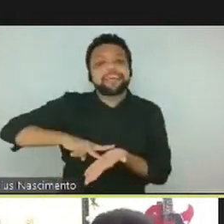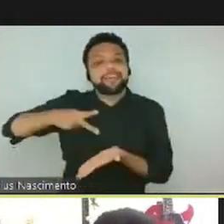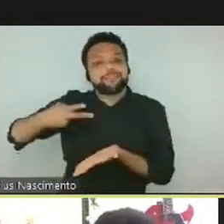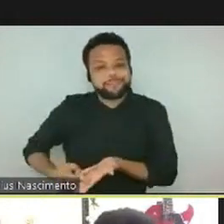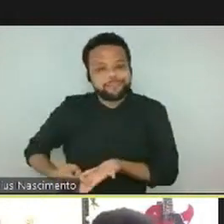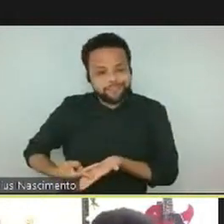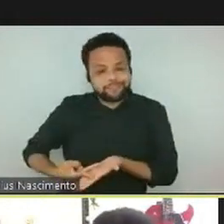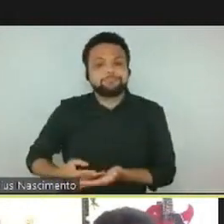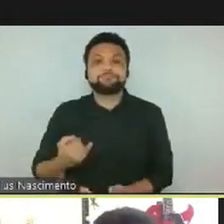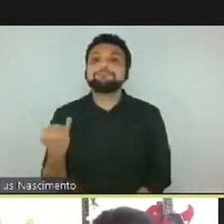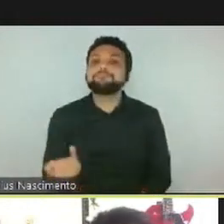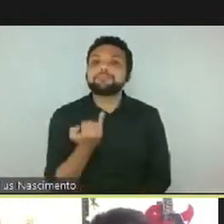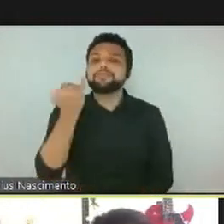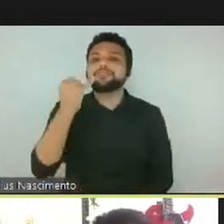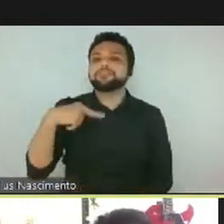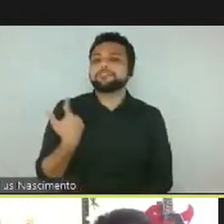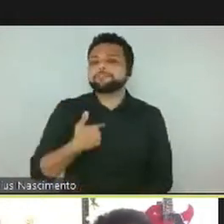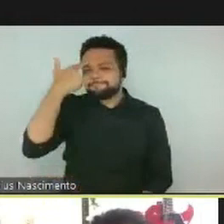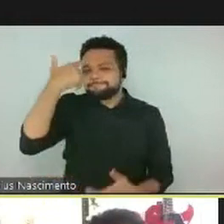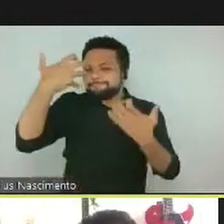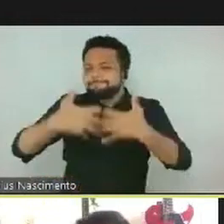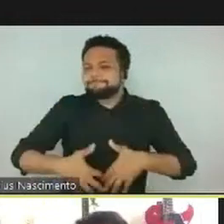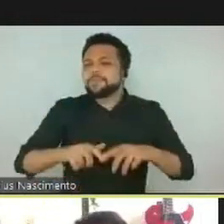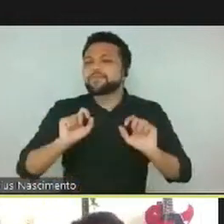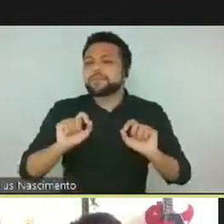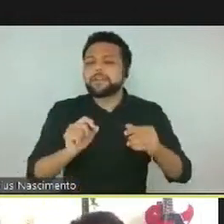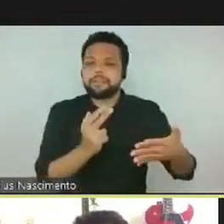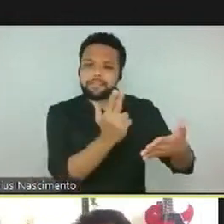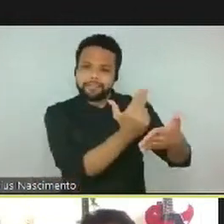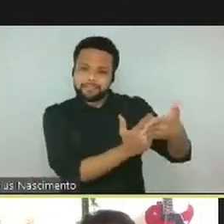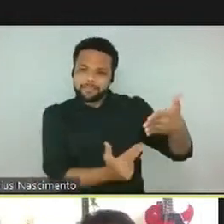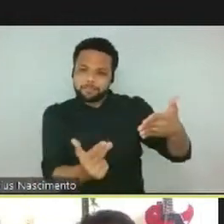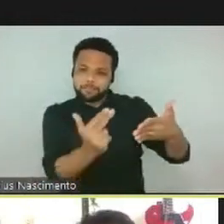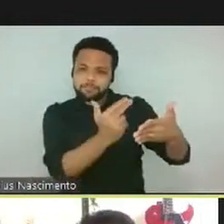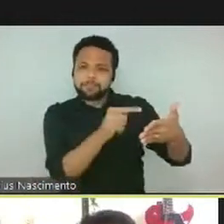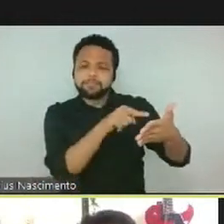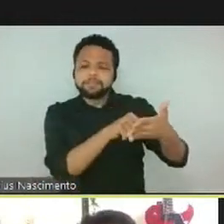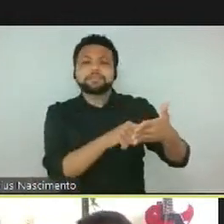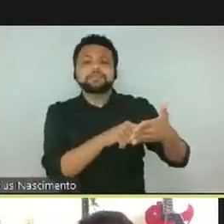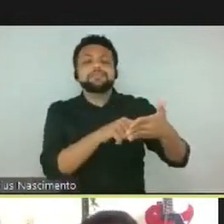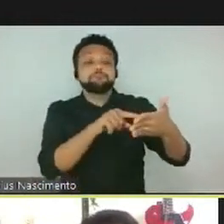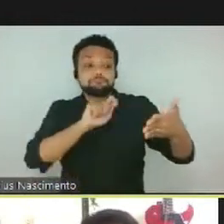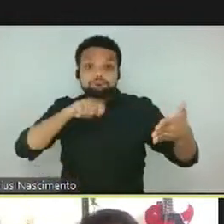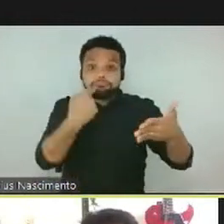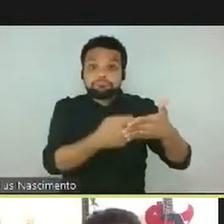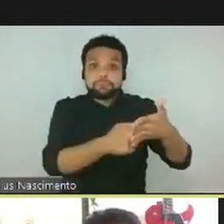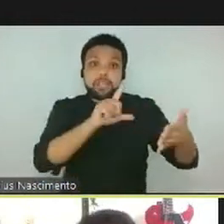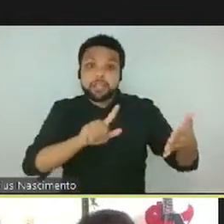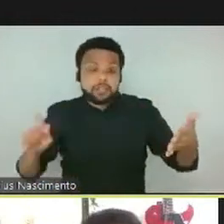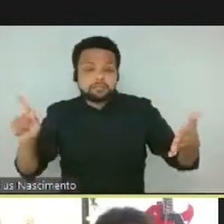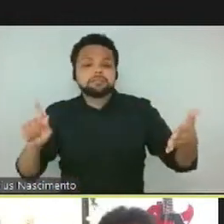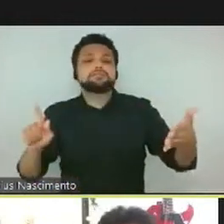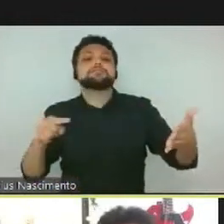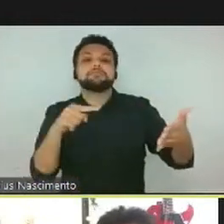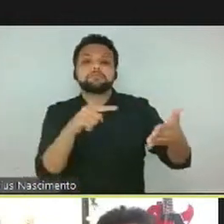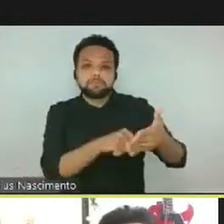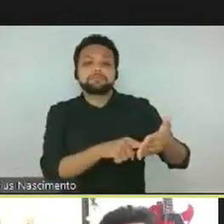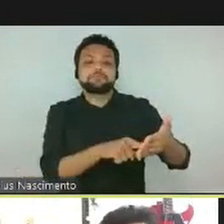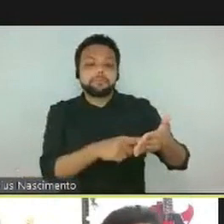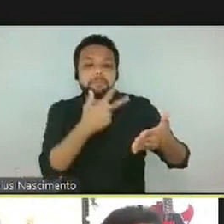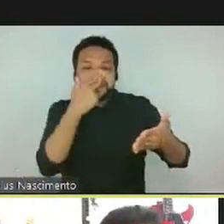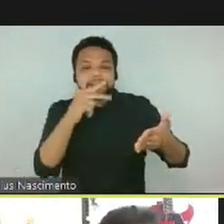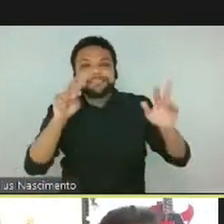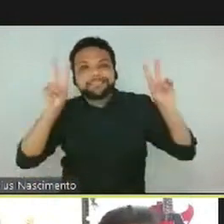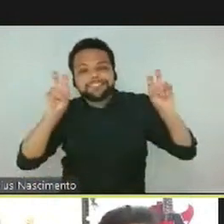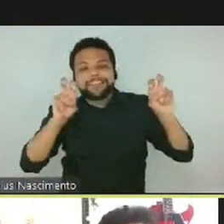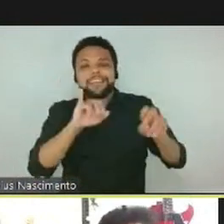entenda que o desenho, como linguagem, né, ele vai construir idiomas, né? Ou